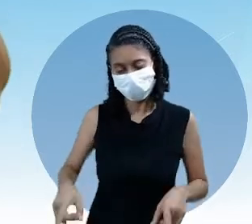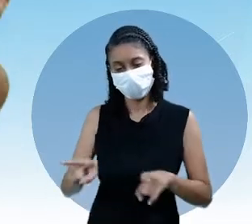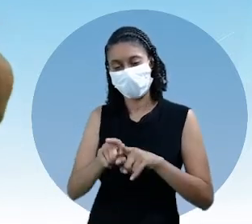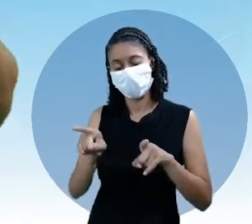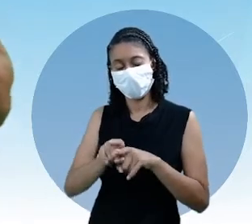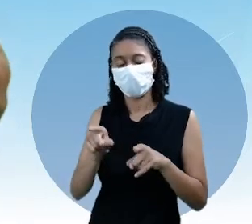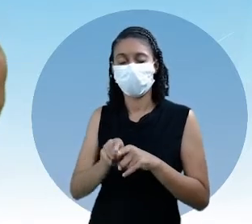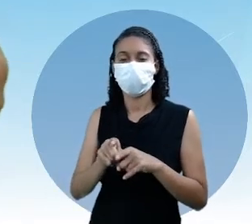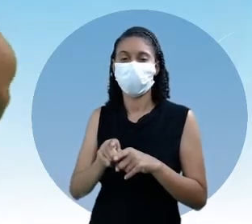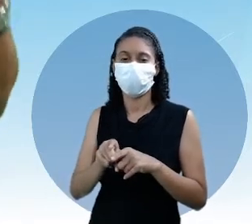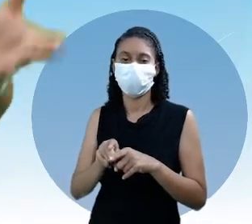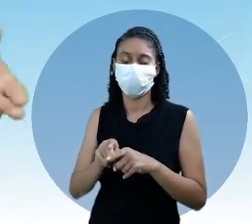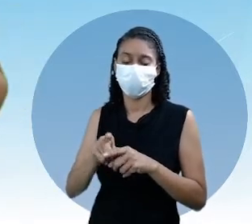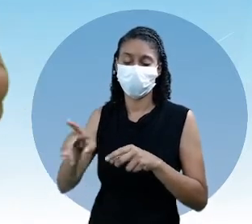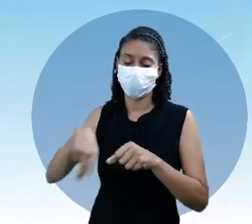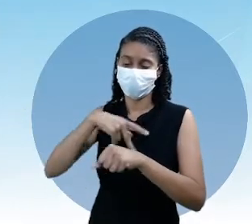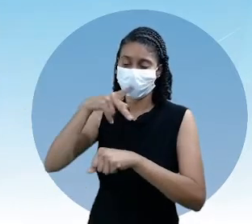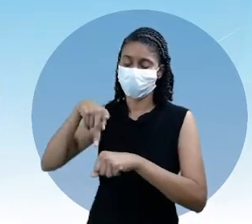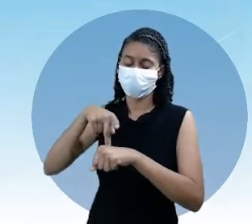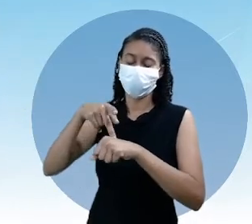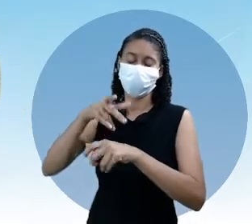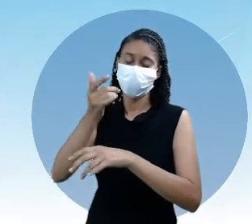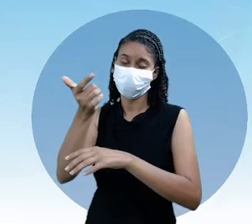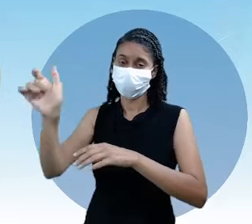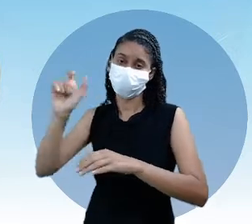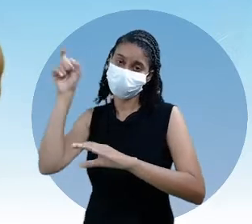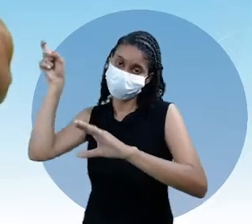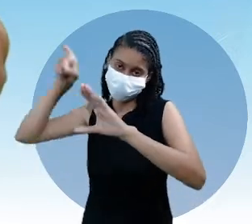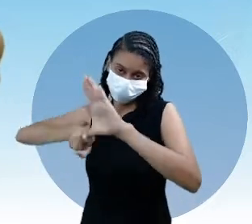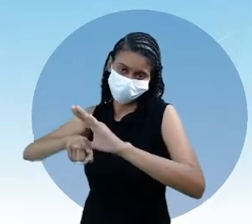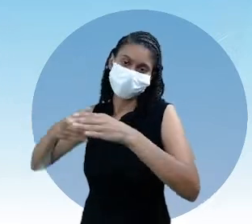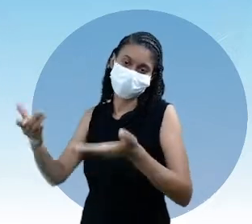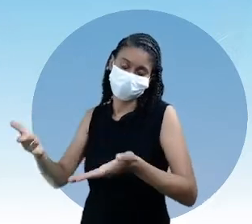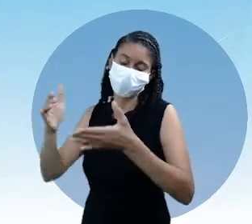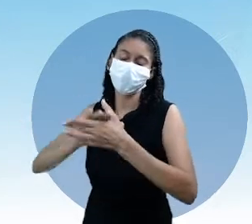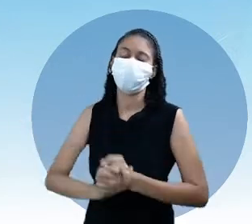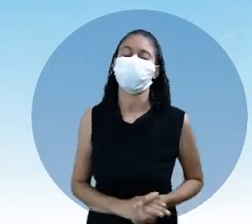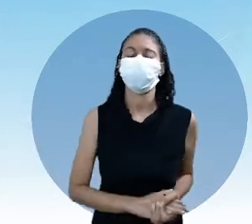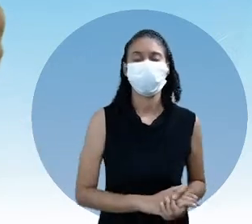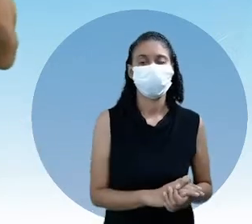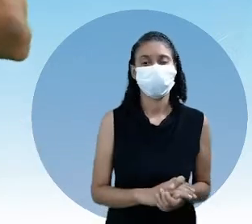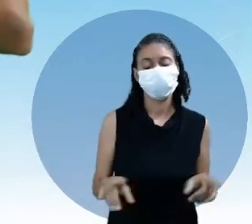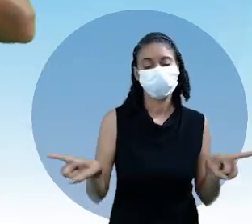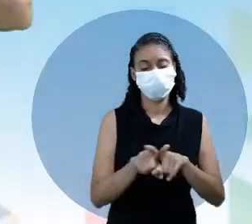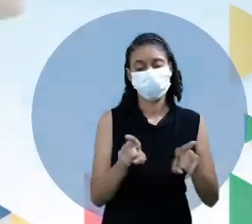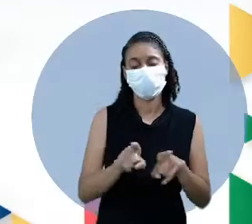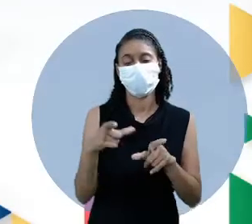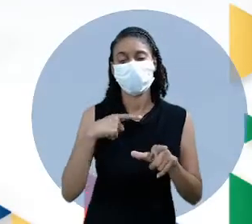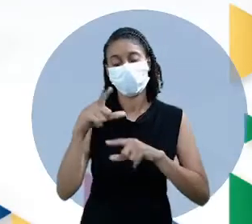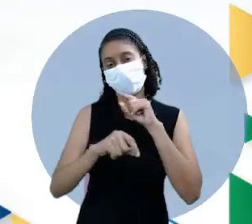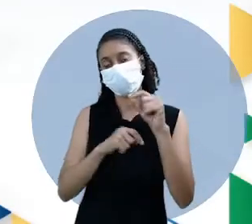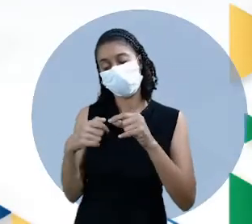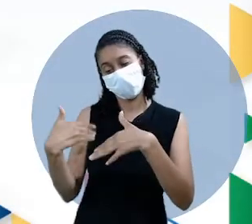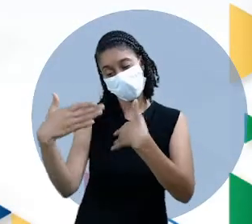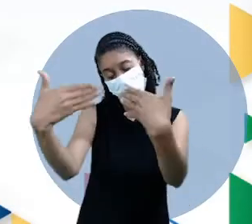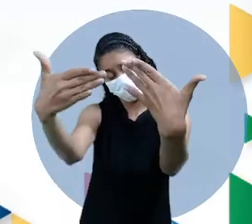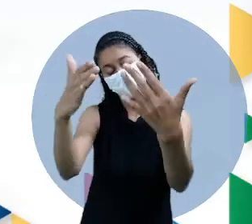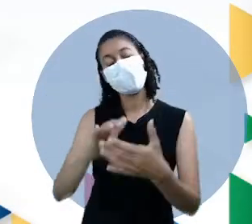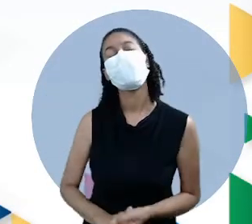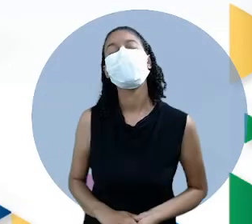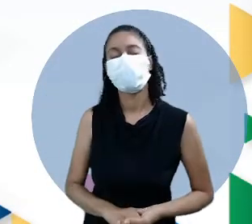da dependência em relação a outros países. Bem, também nós vamos ter, né, dentro desse processo,